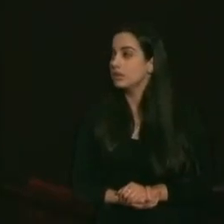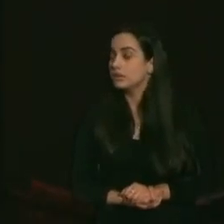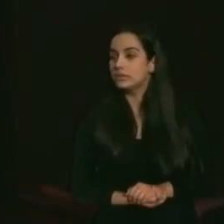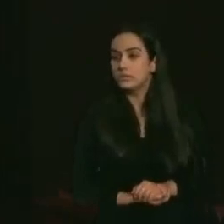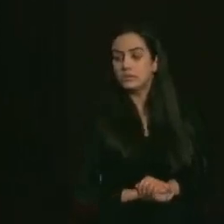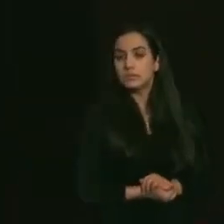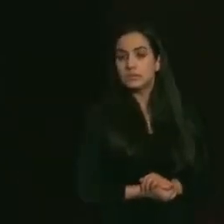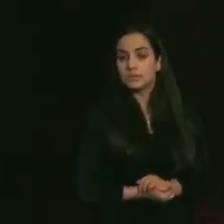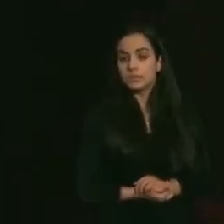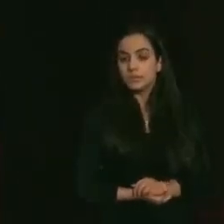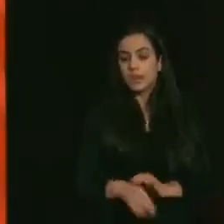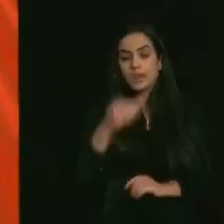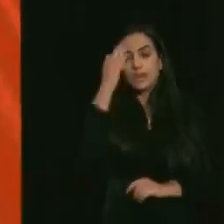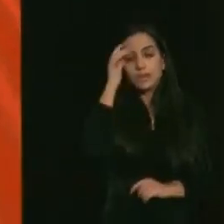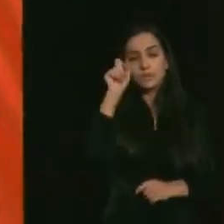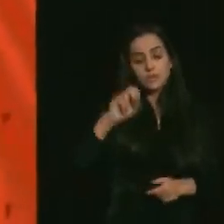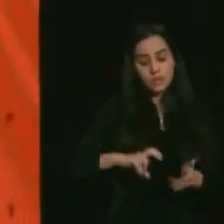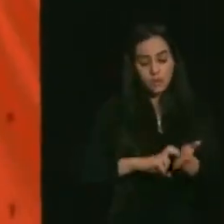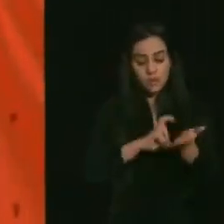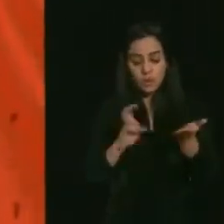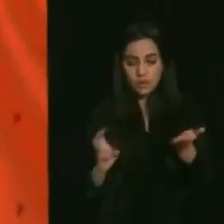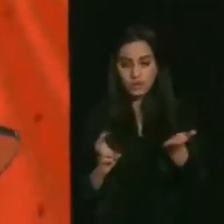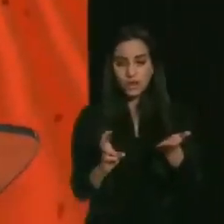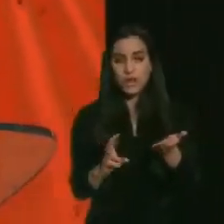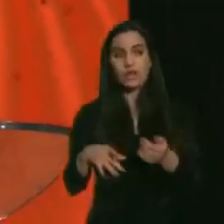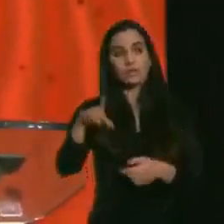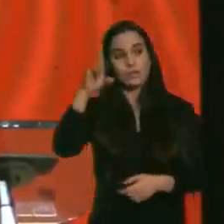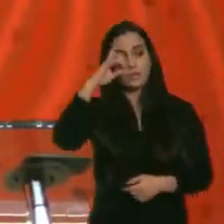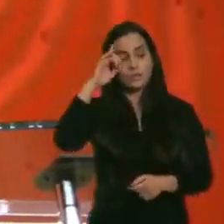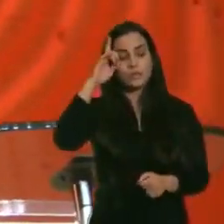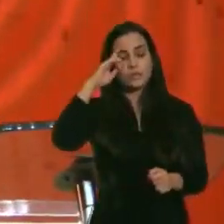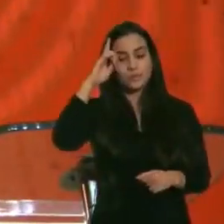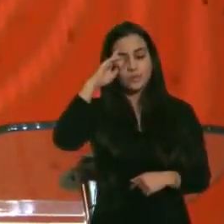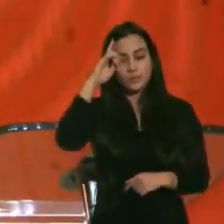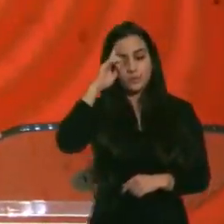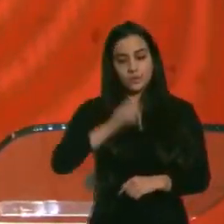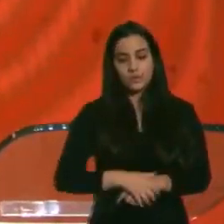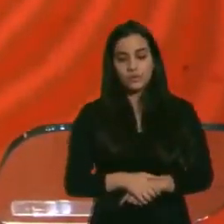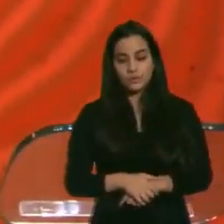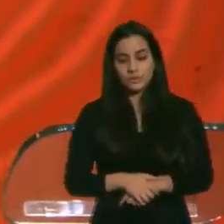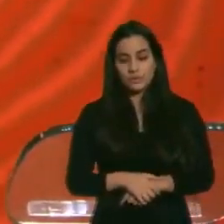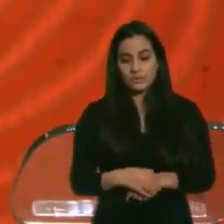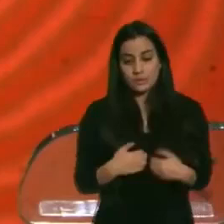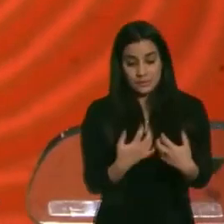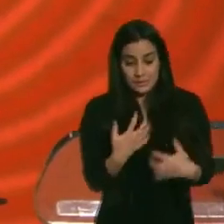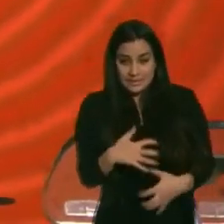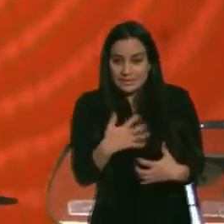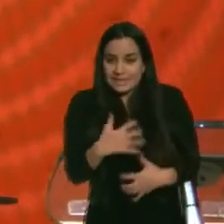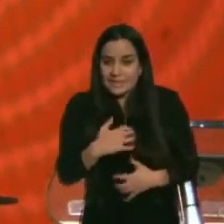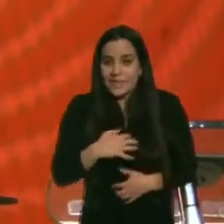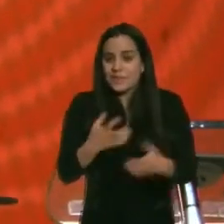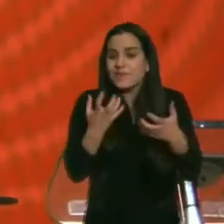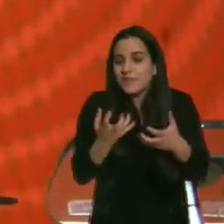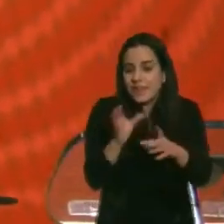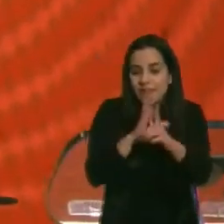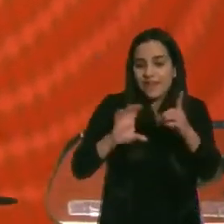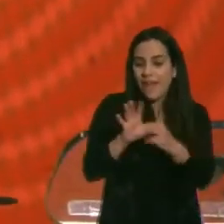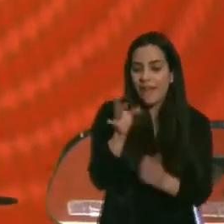Sabe o que é acordar de manhã? Todo dia ansioso por ouvir mais uma